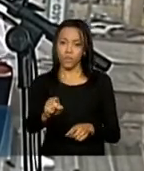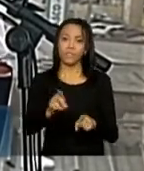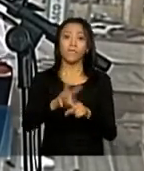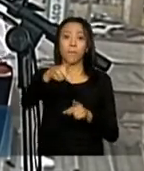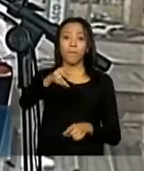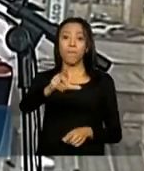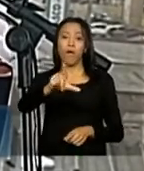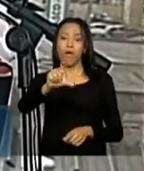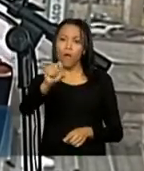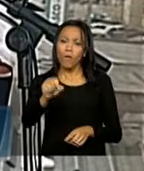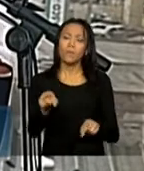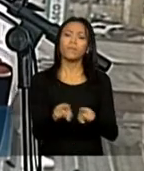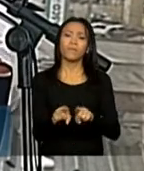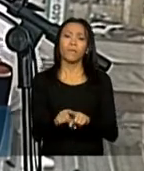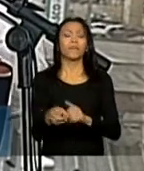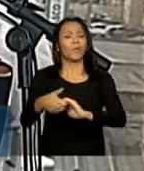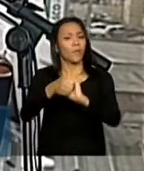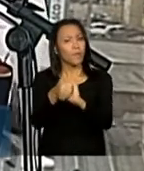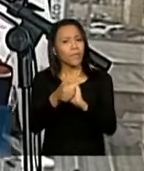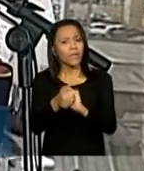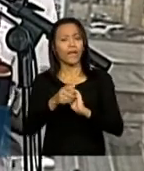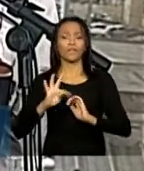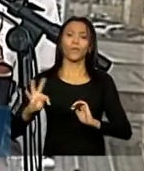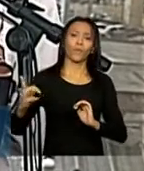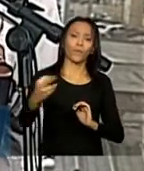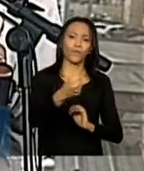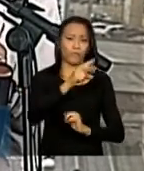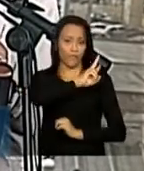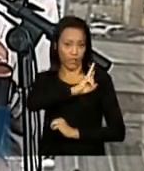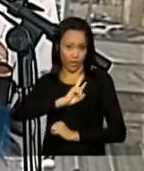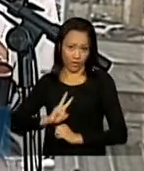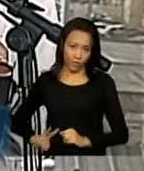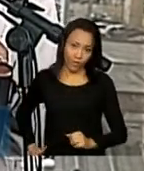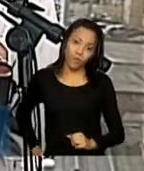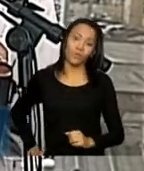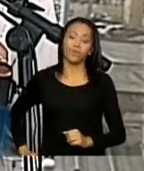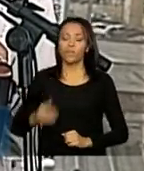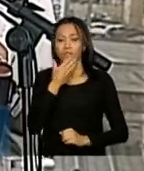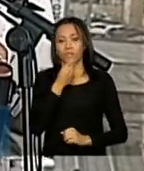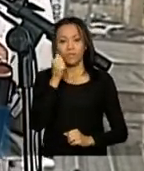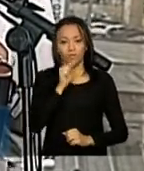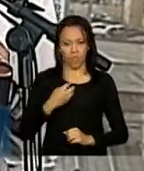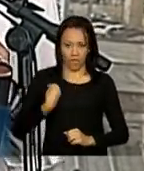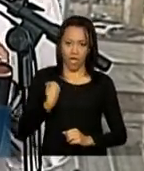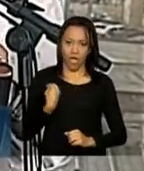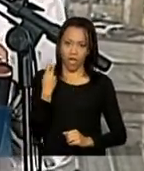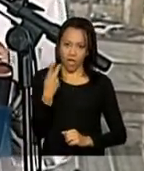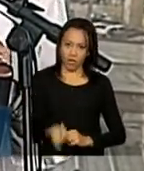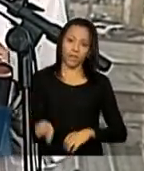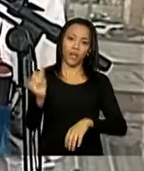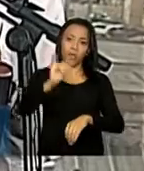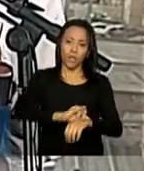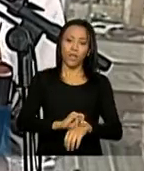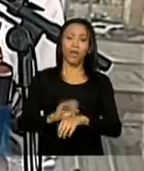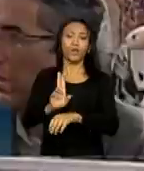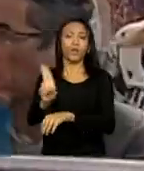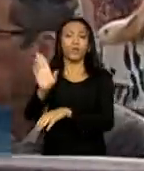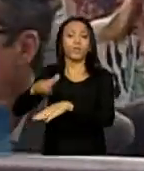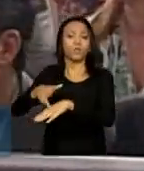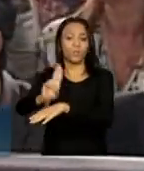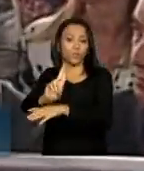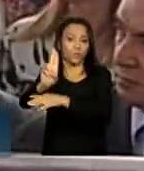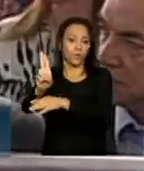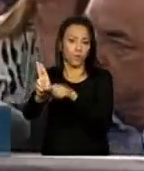Paulo Magalhães. Queria cumprimentar todos os vereadores e vereadoras aqui da nossa capital, na pessoa do nosso querido